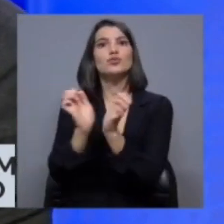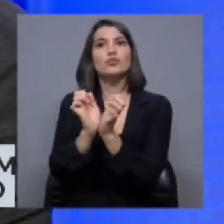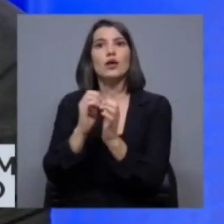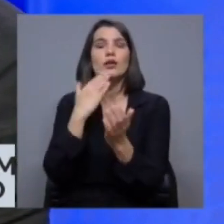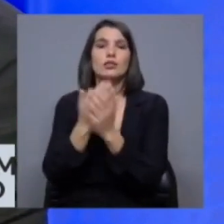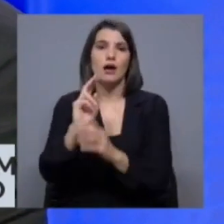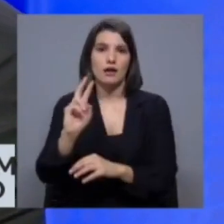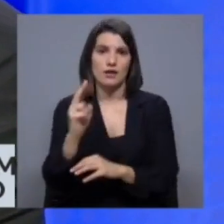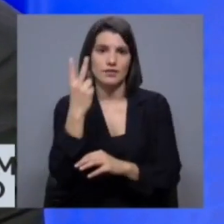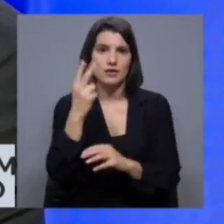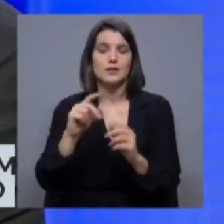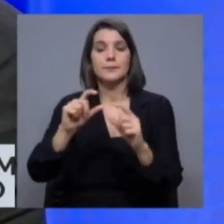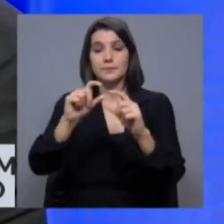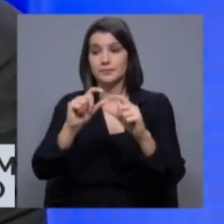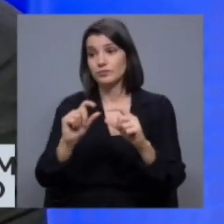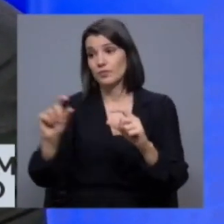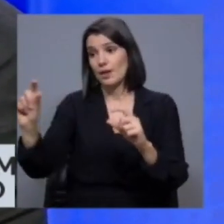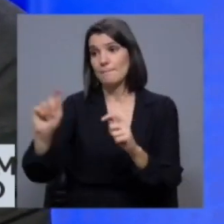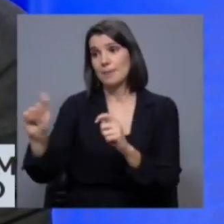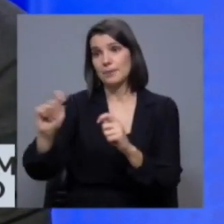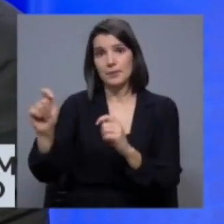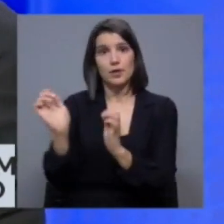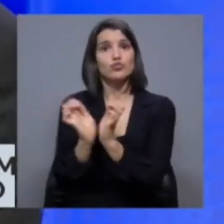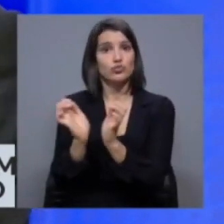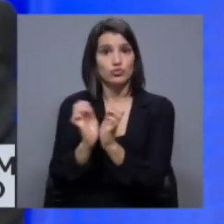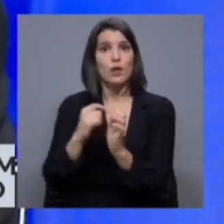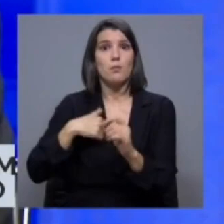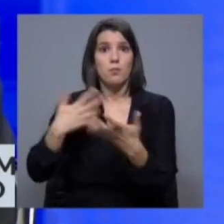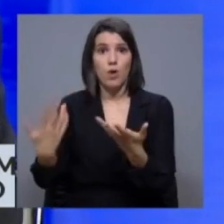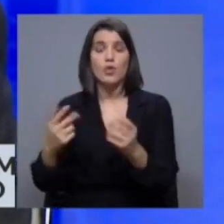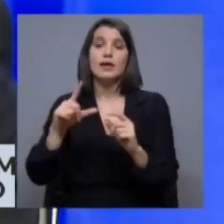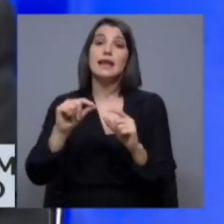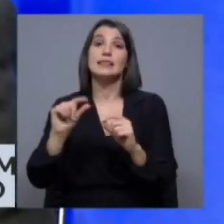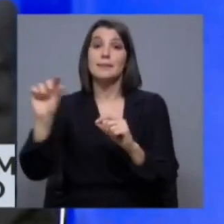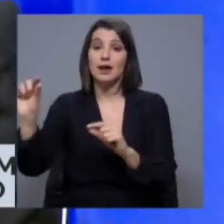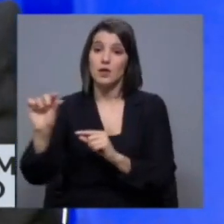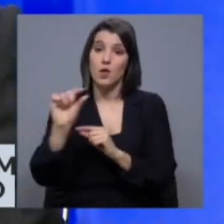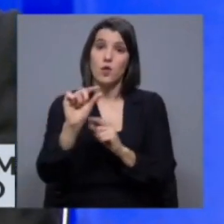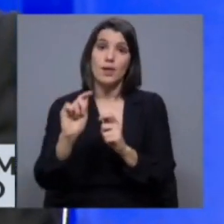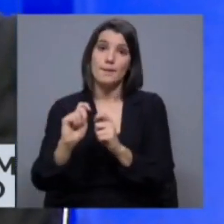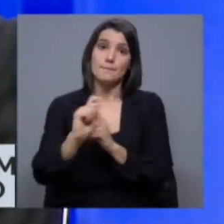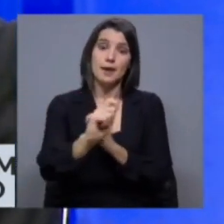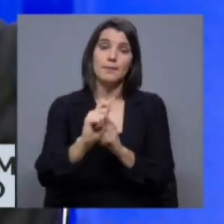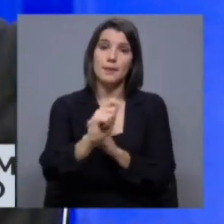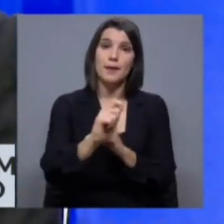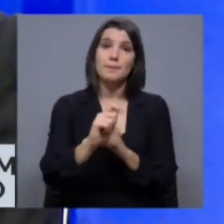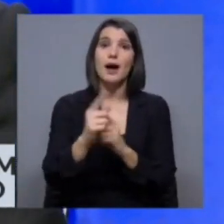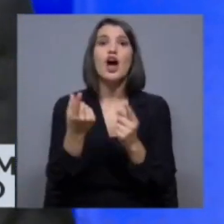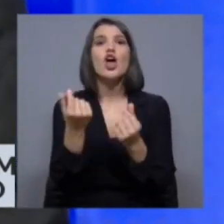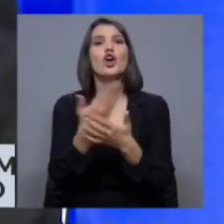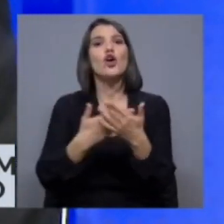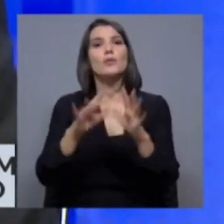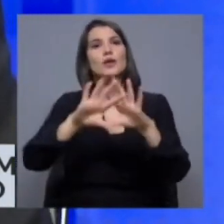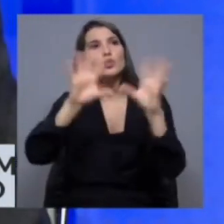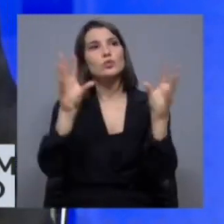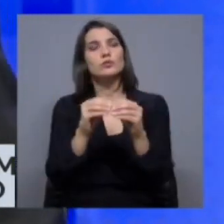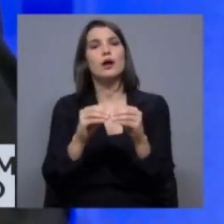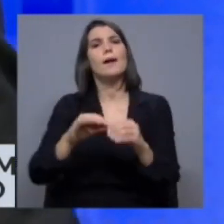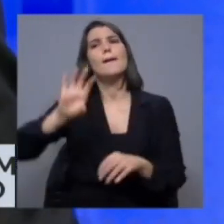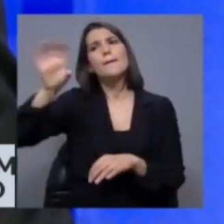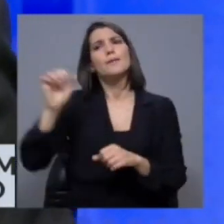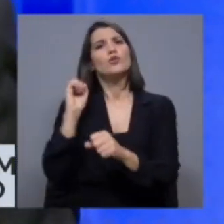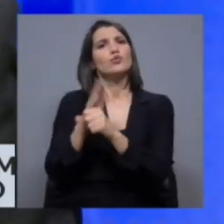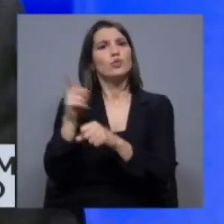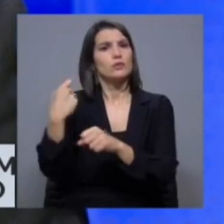12 sessões contribuindo para a sustentabilidade da Segurança Social e contribuir para a ver um bolo de financiamento possível para a economia que nos países